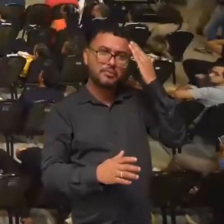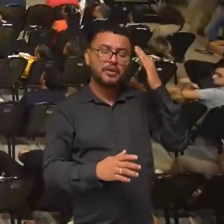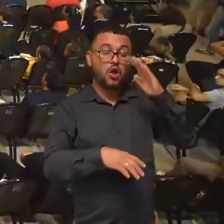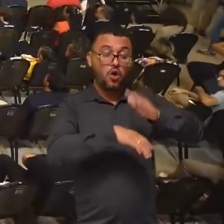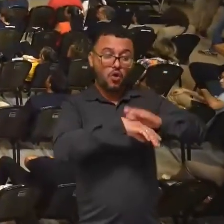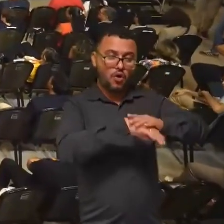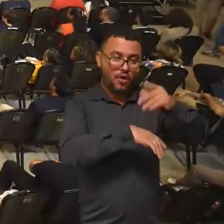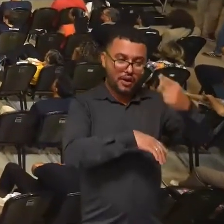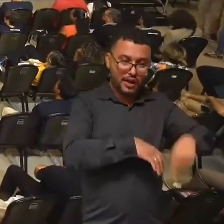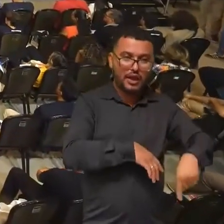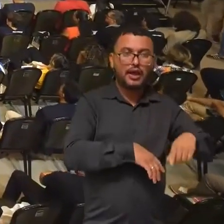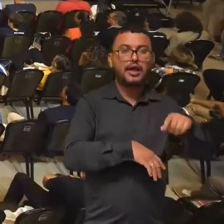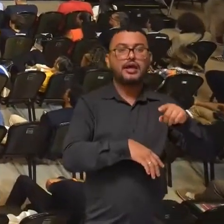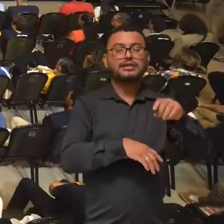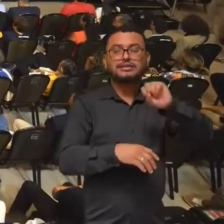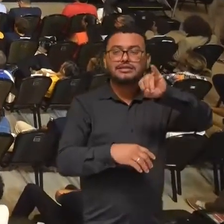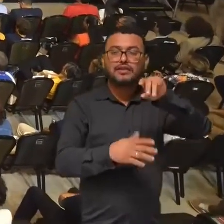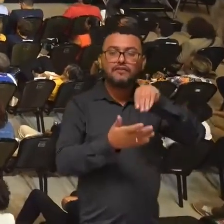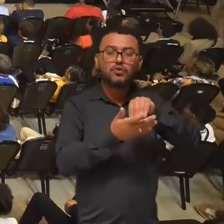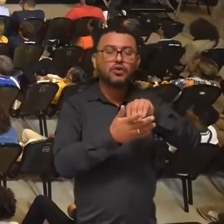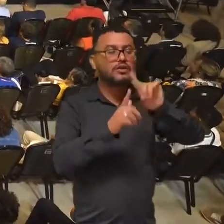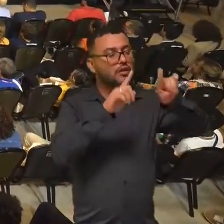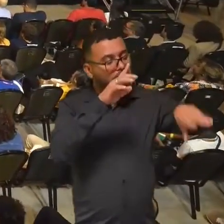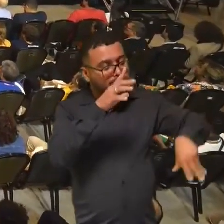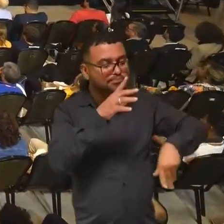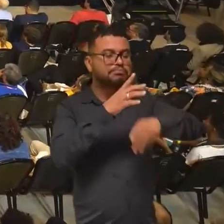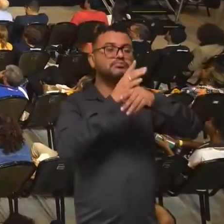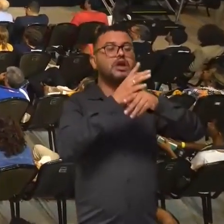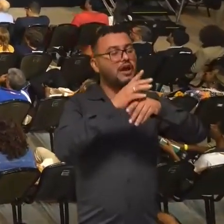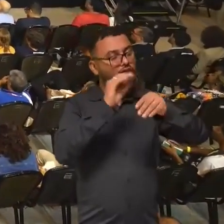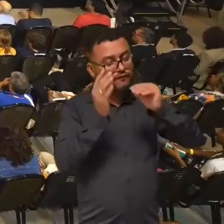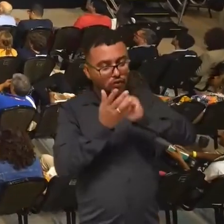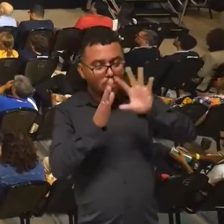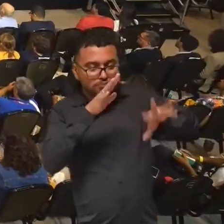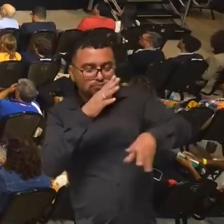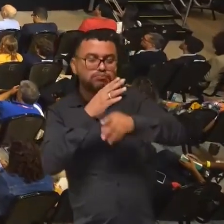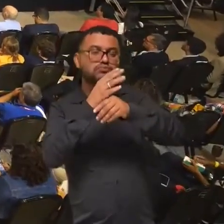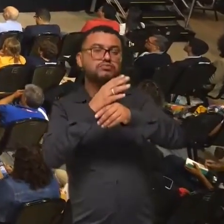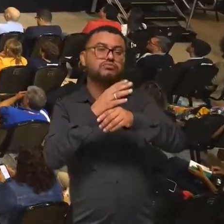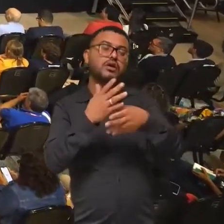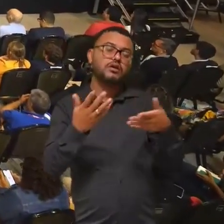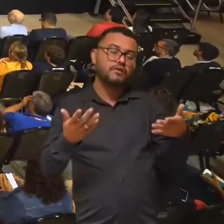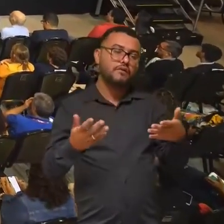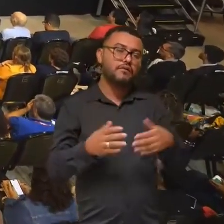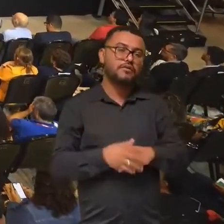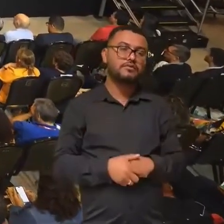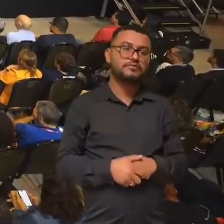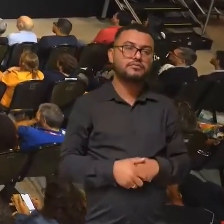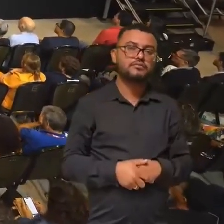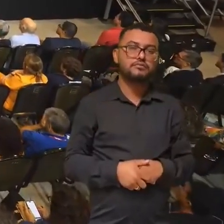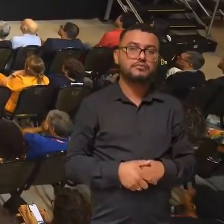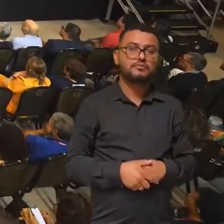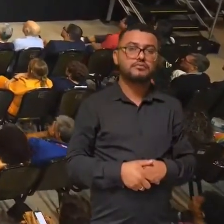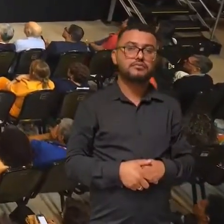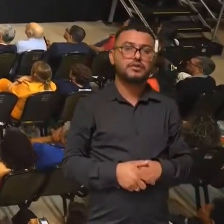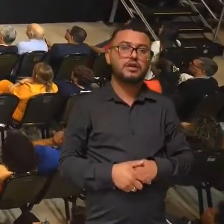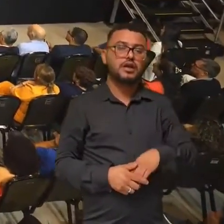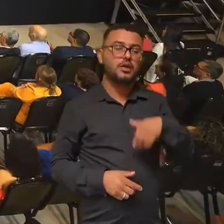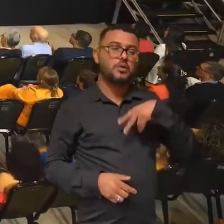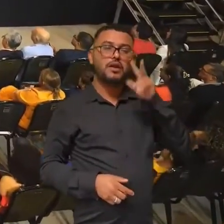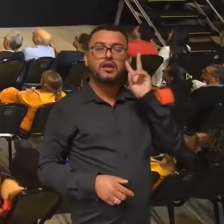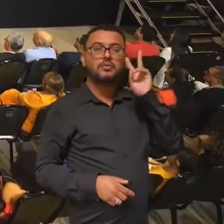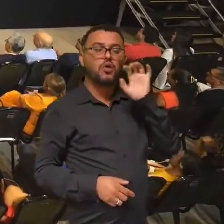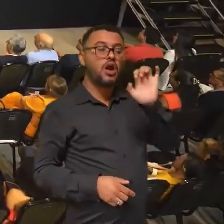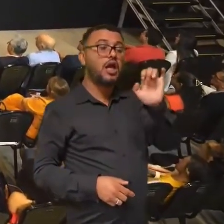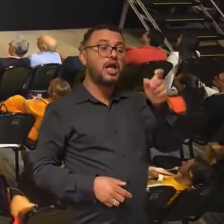gente complementa. E lembrando a lição de um ex-presidente americano, saber disso. Se no amanhã